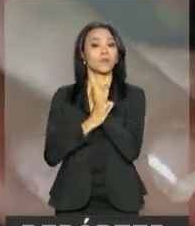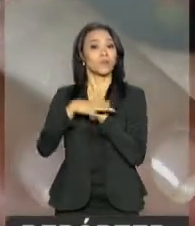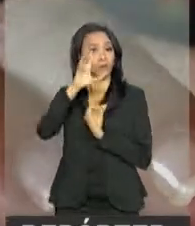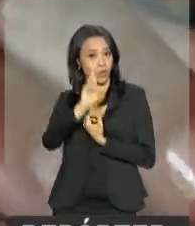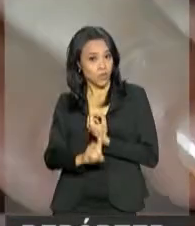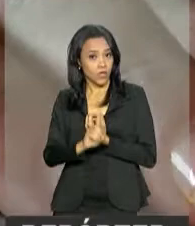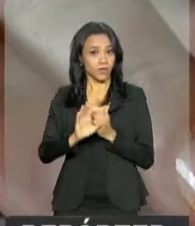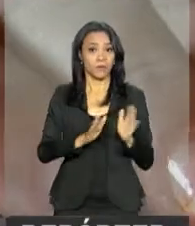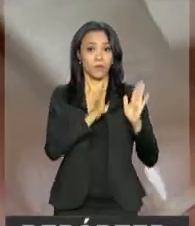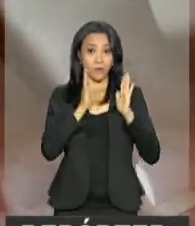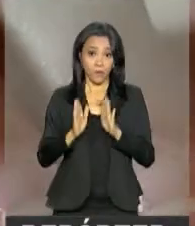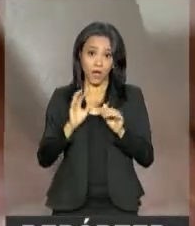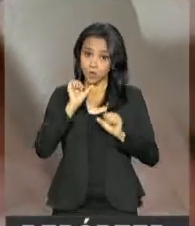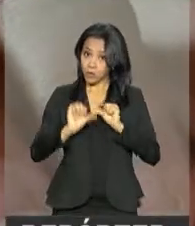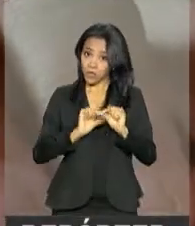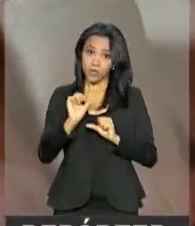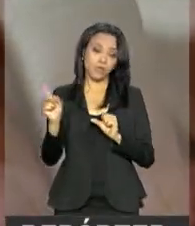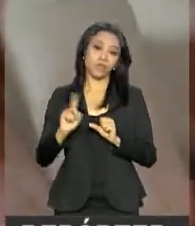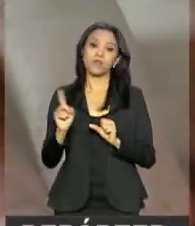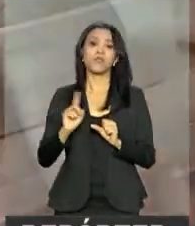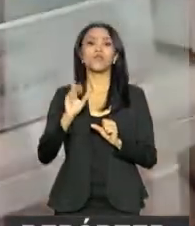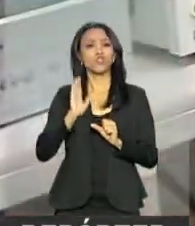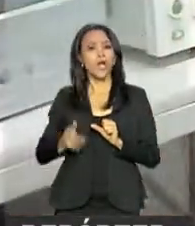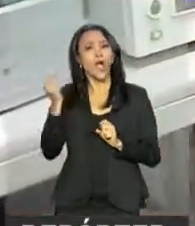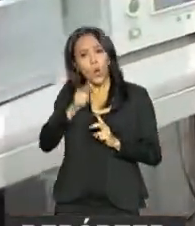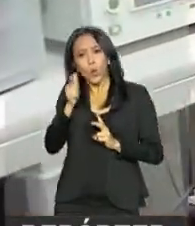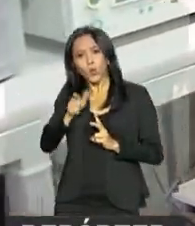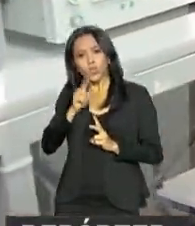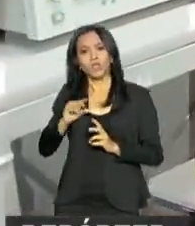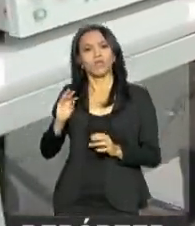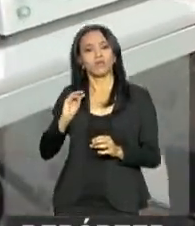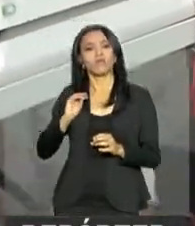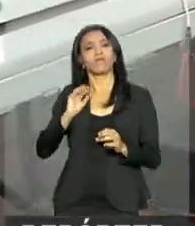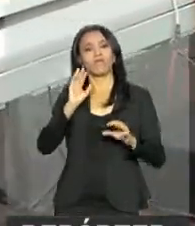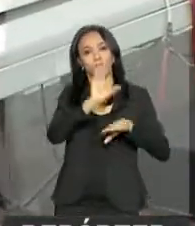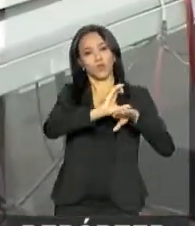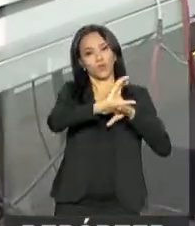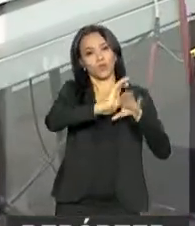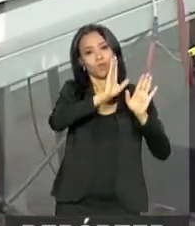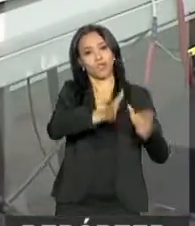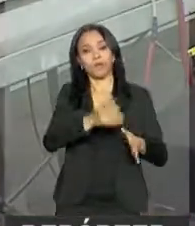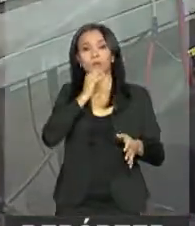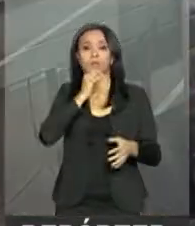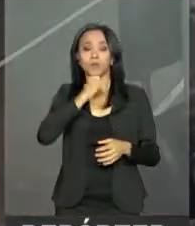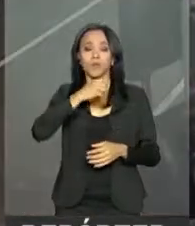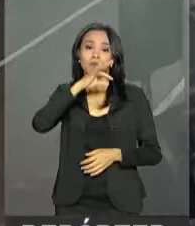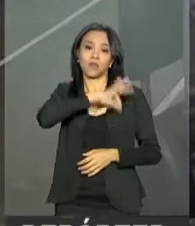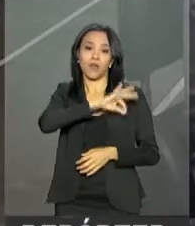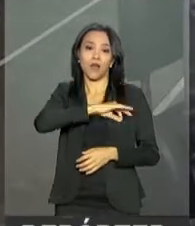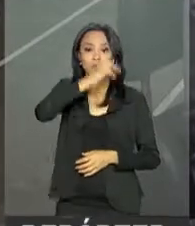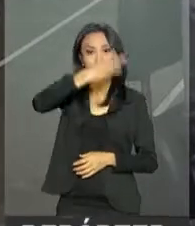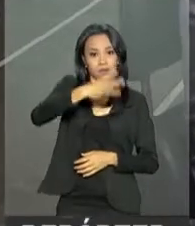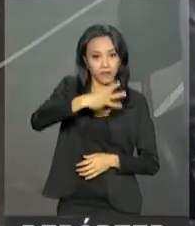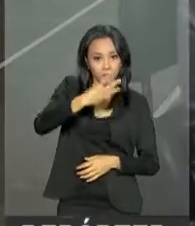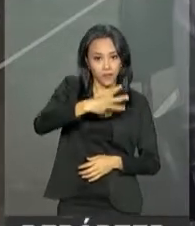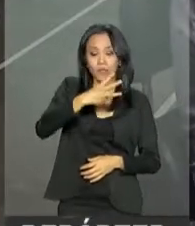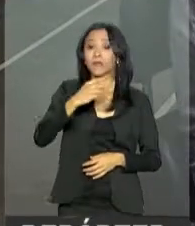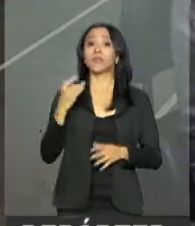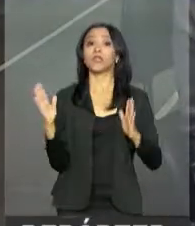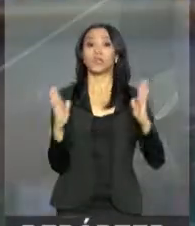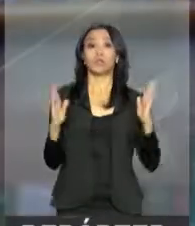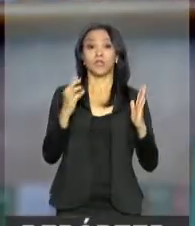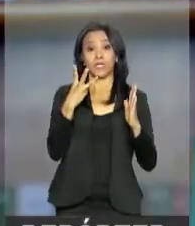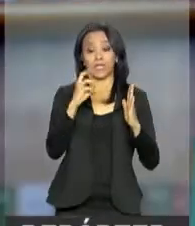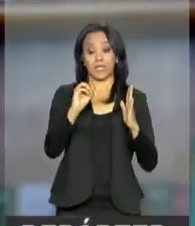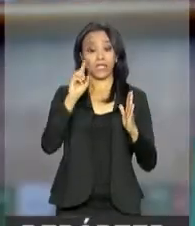As mudanças não mexeram no que está assegurado pela Constituição, como o 13º e 30 dias de